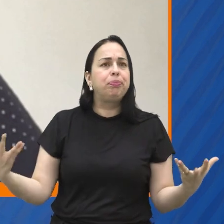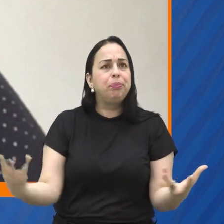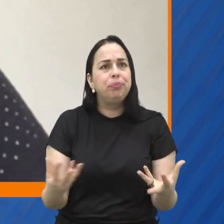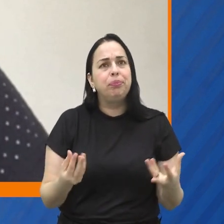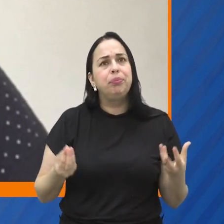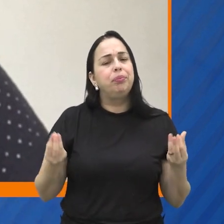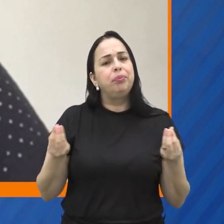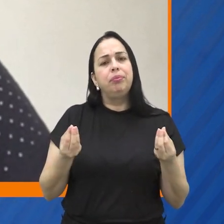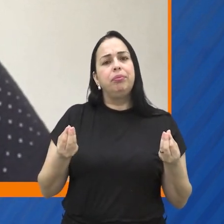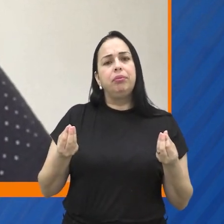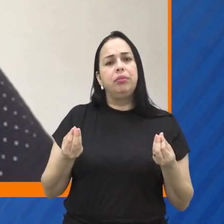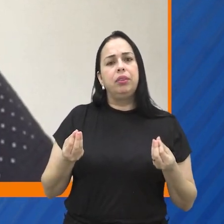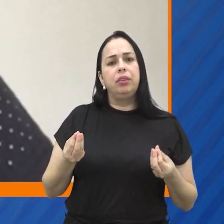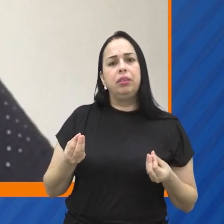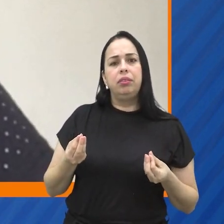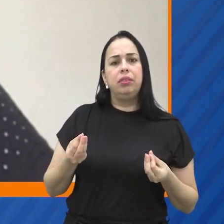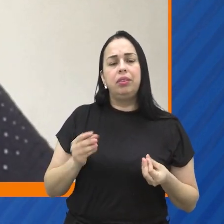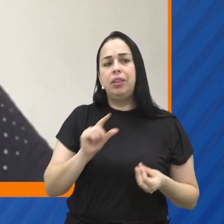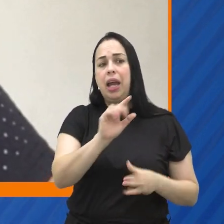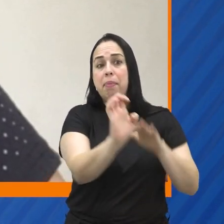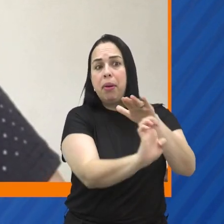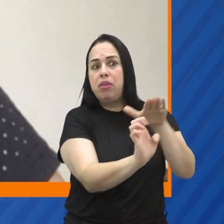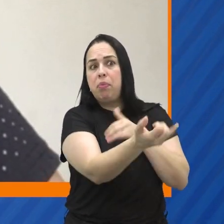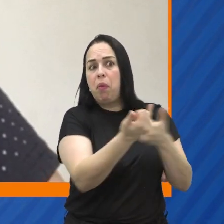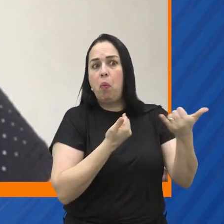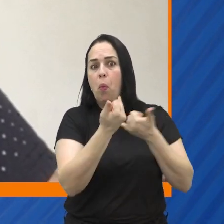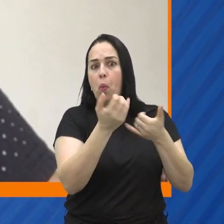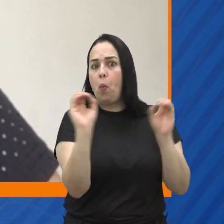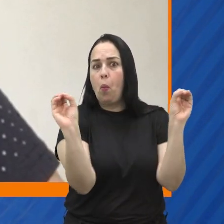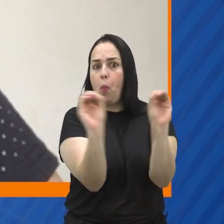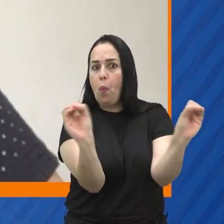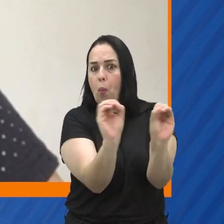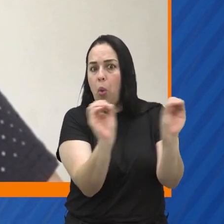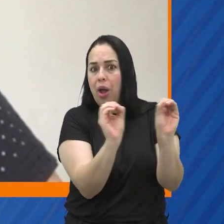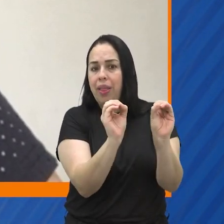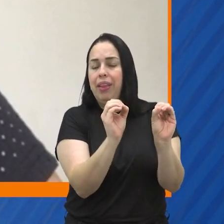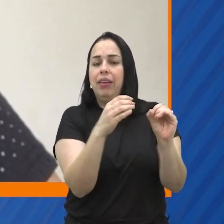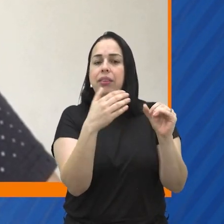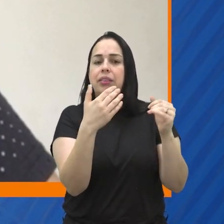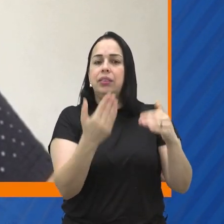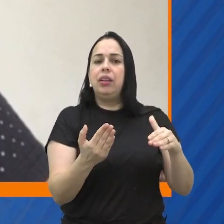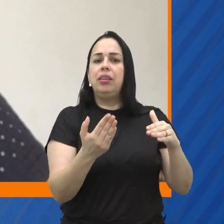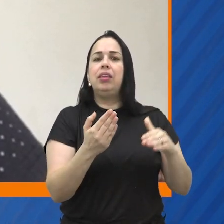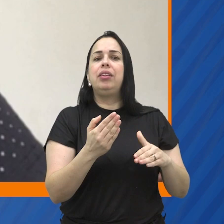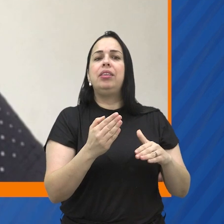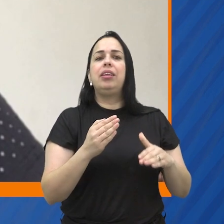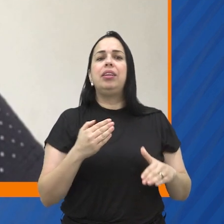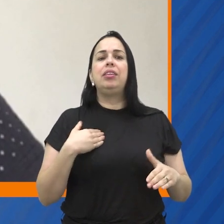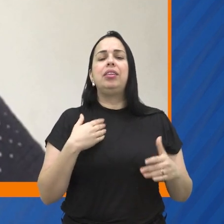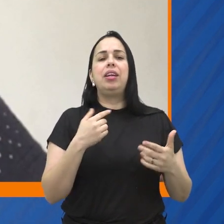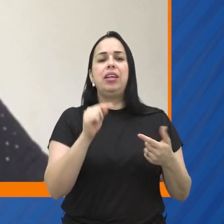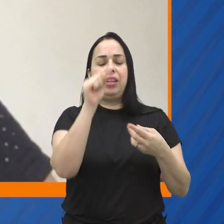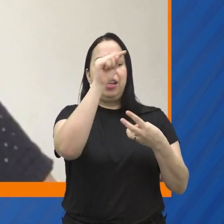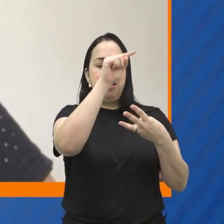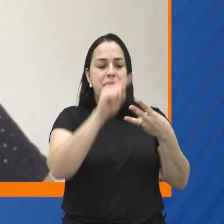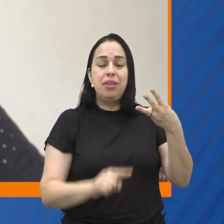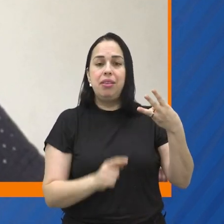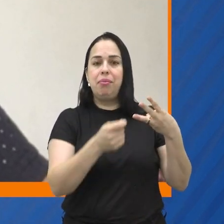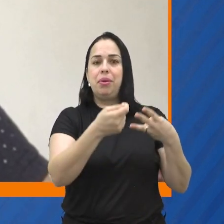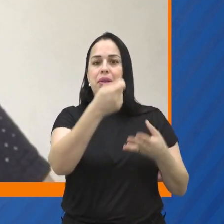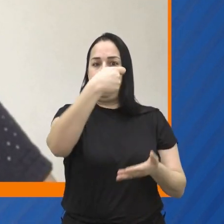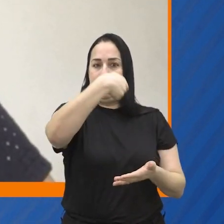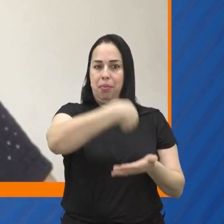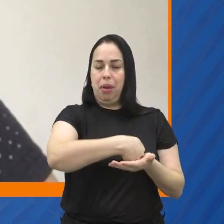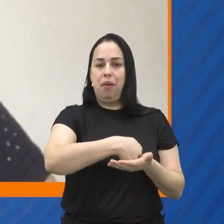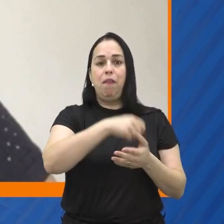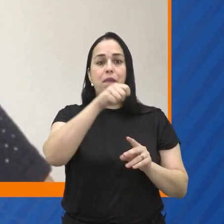dentro. E não tivemos nenhum retorno da empresa desde então, né? A empresa, ela forneceu 3